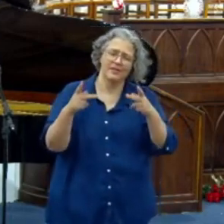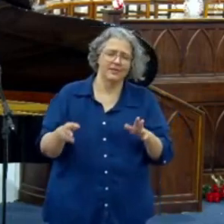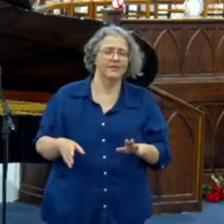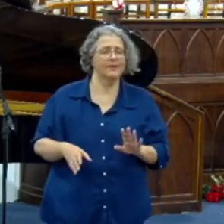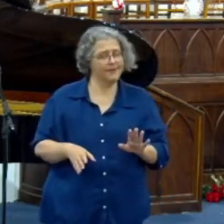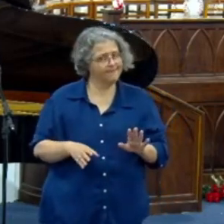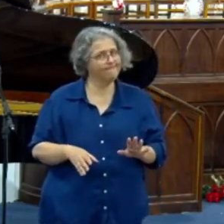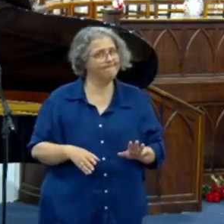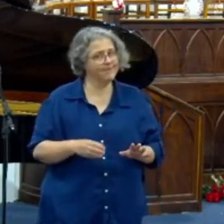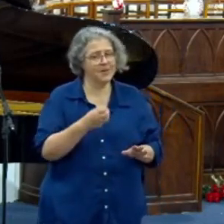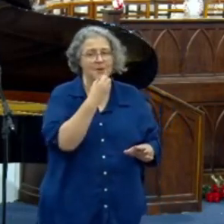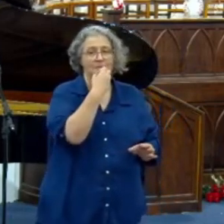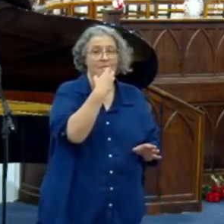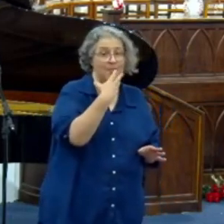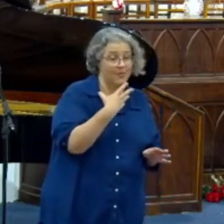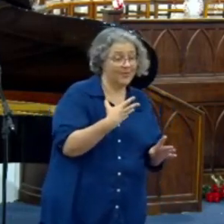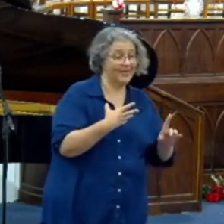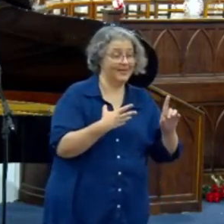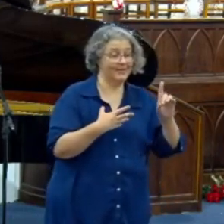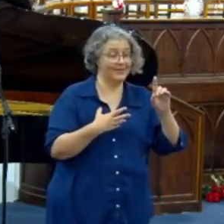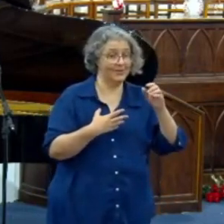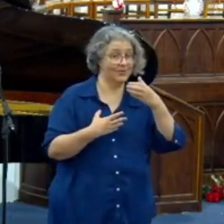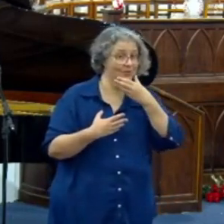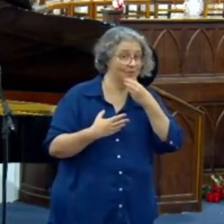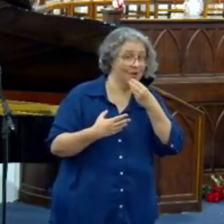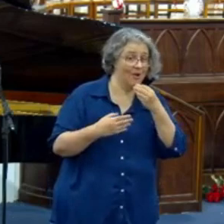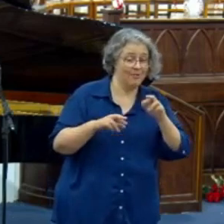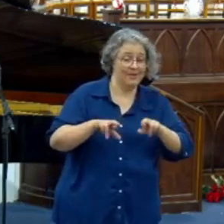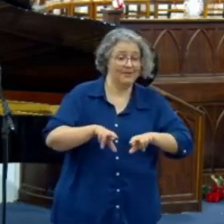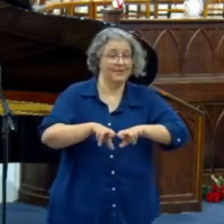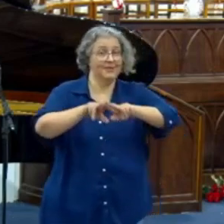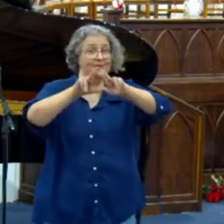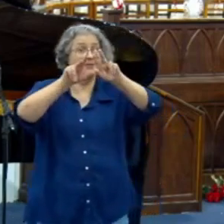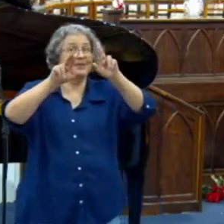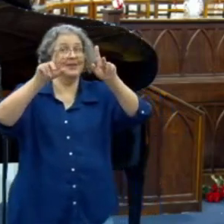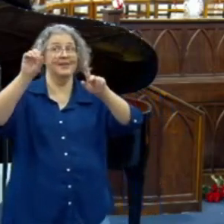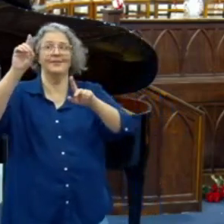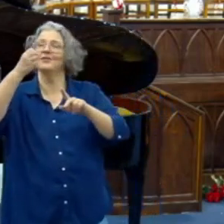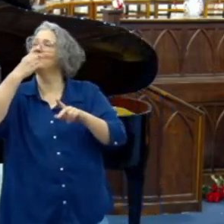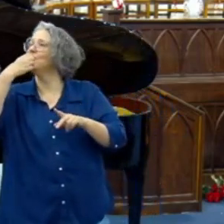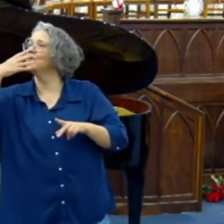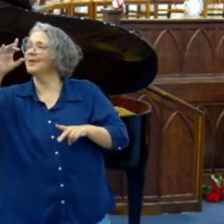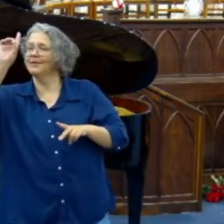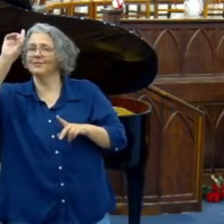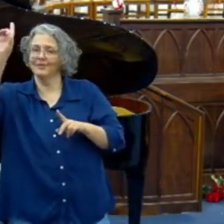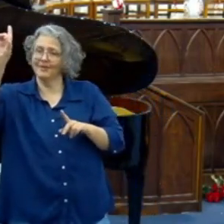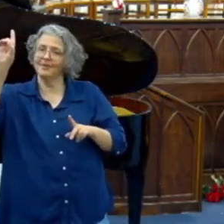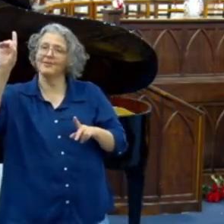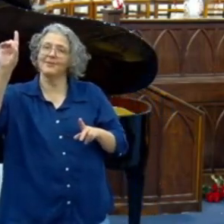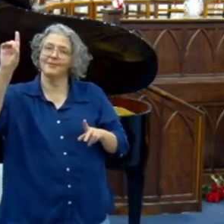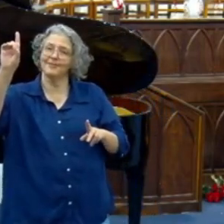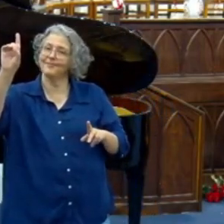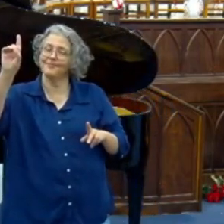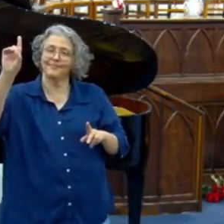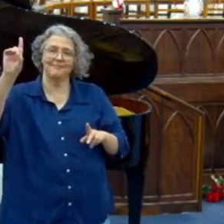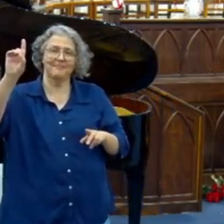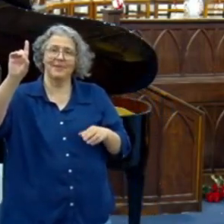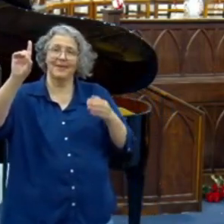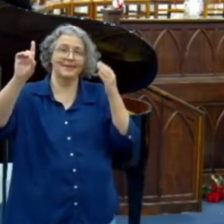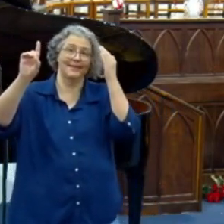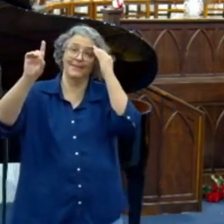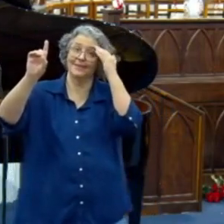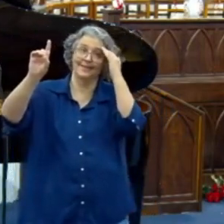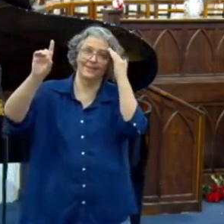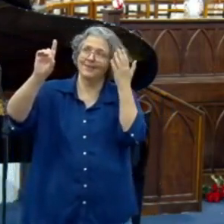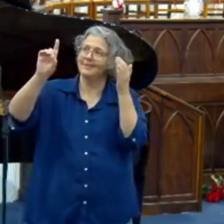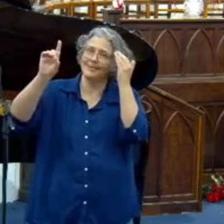a bondade dos homens da bondade de Deus. Paulo começa dizendo, não há justo, nenhum sequer. Não há quem entenda, não